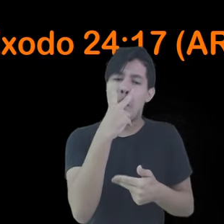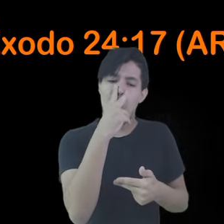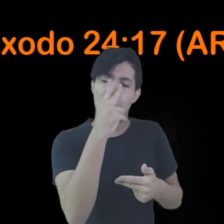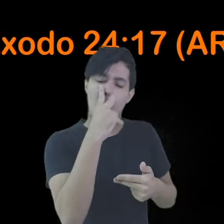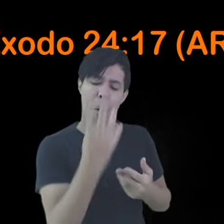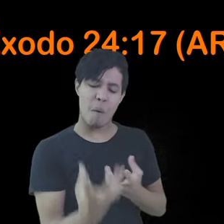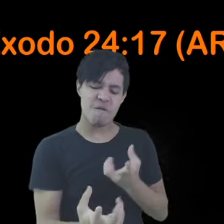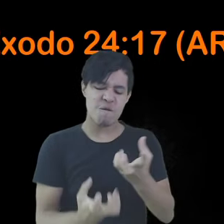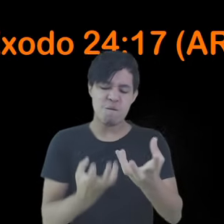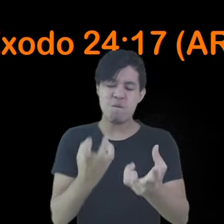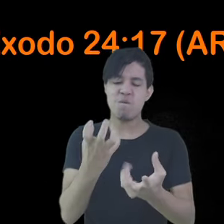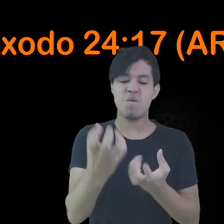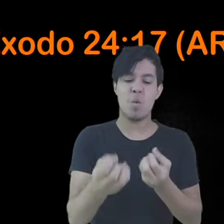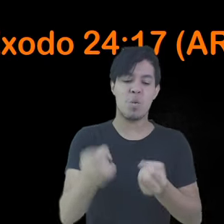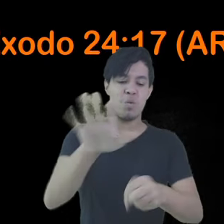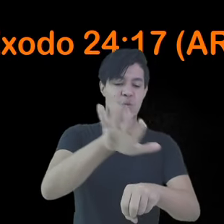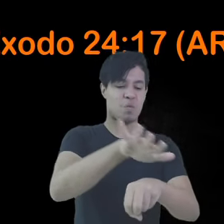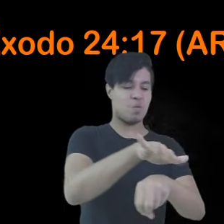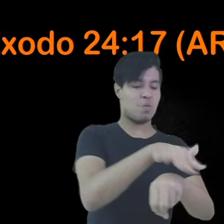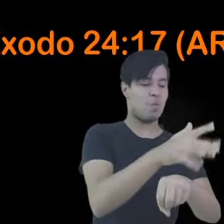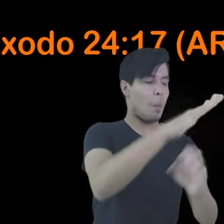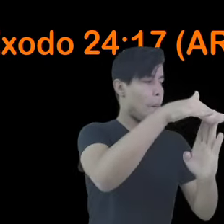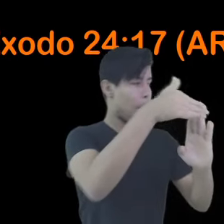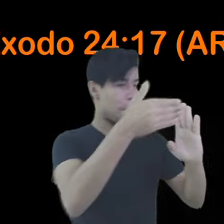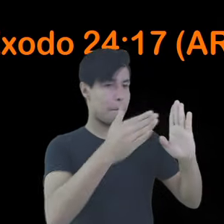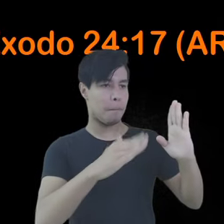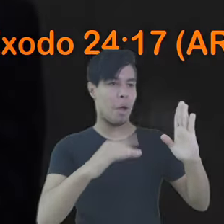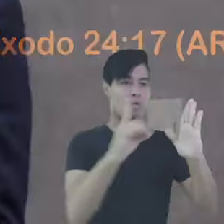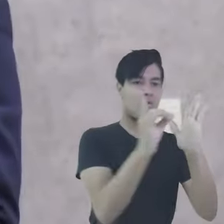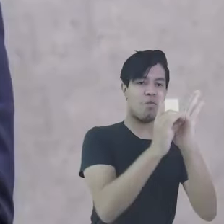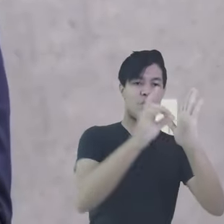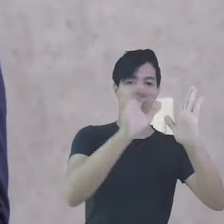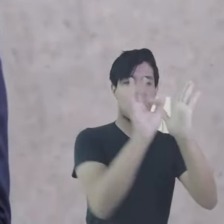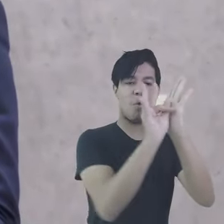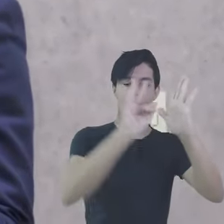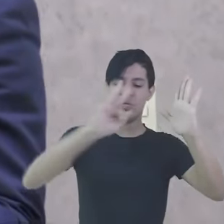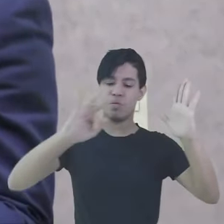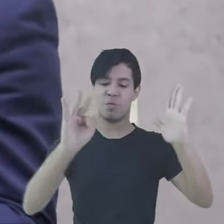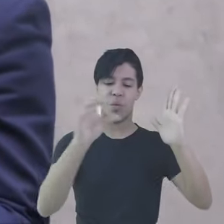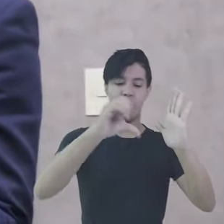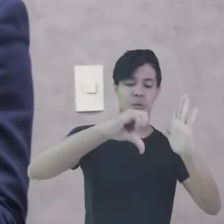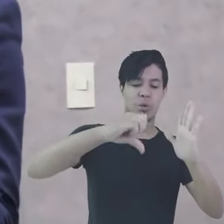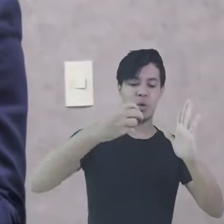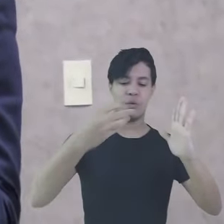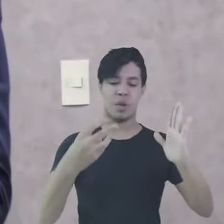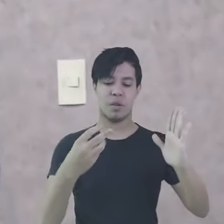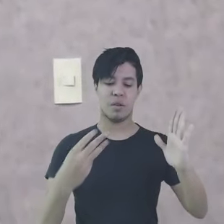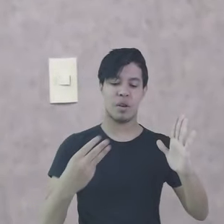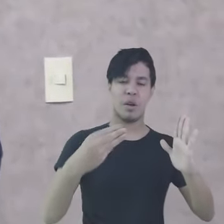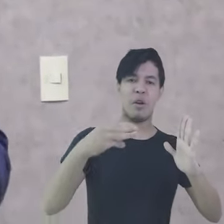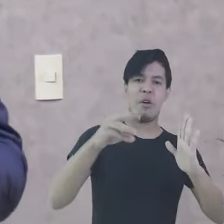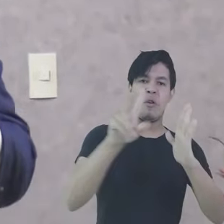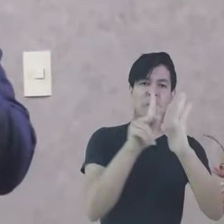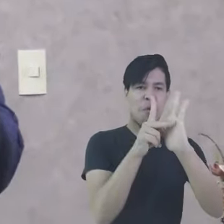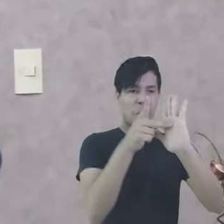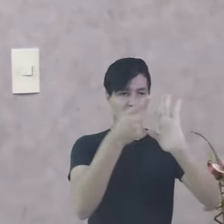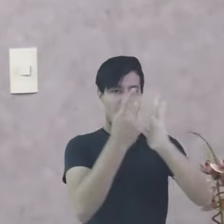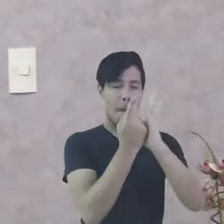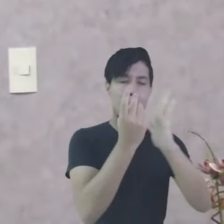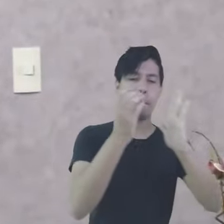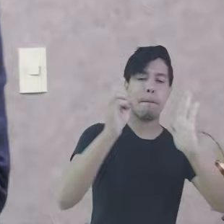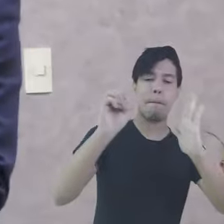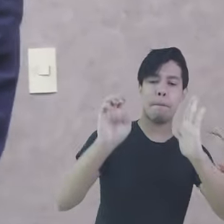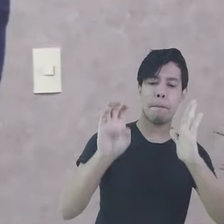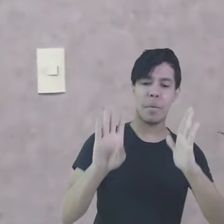consumidor sobre o monte. Se você ver Deuteronômio 9, 3, também fala a mesma coisa. Se você olhar Hebreus 12, 29, também diz que o nosso Deus